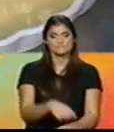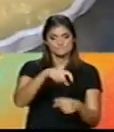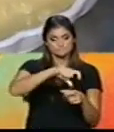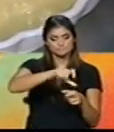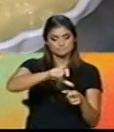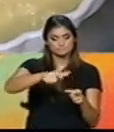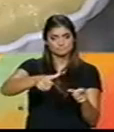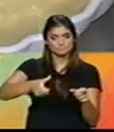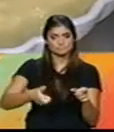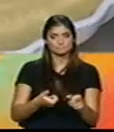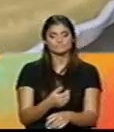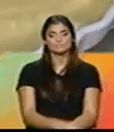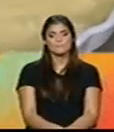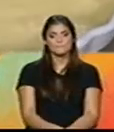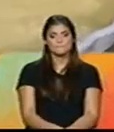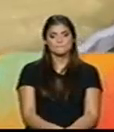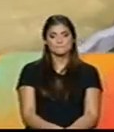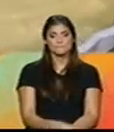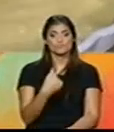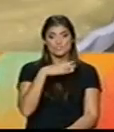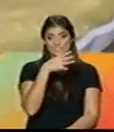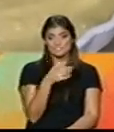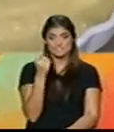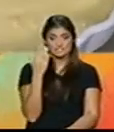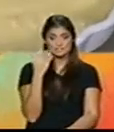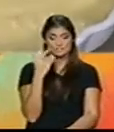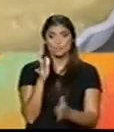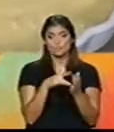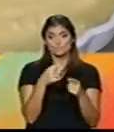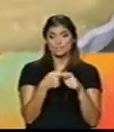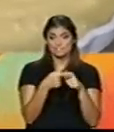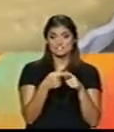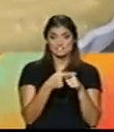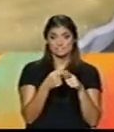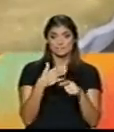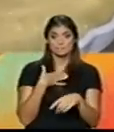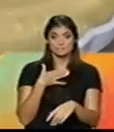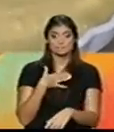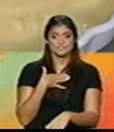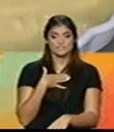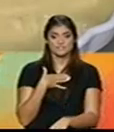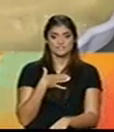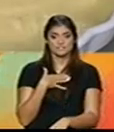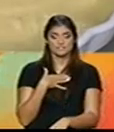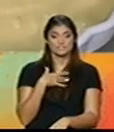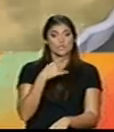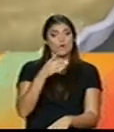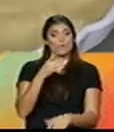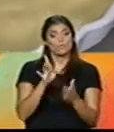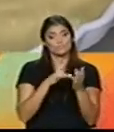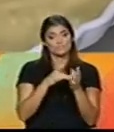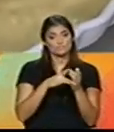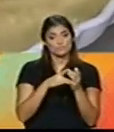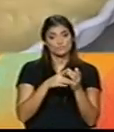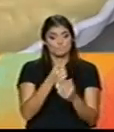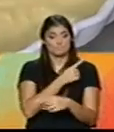Ok. Pronto, mas como eu estava a dizer, o livro é muito interessante. Para mim é uma autobiografia